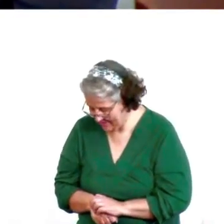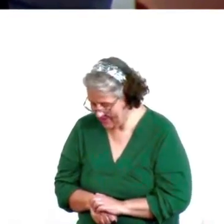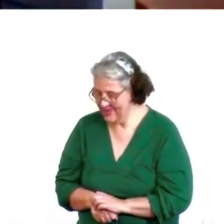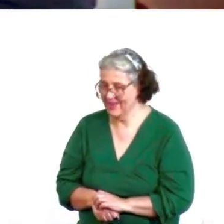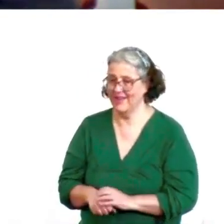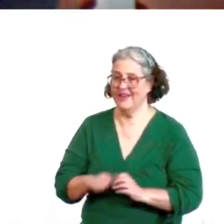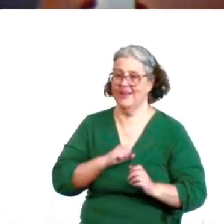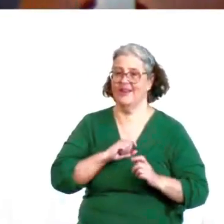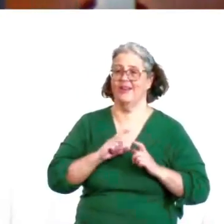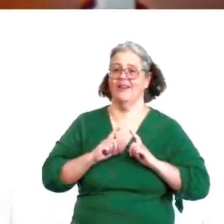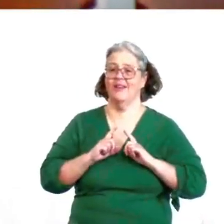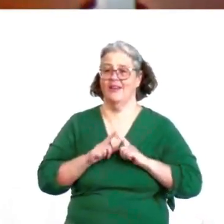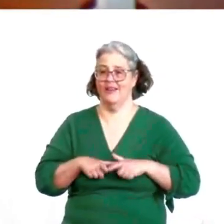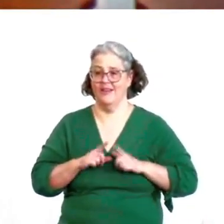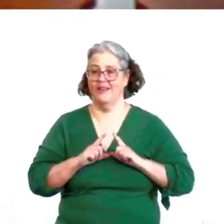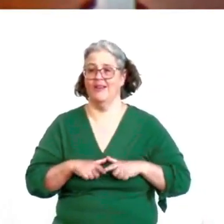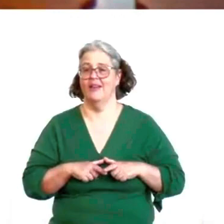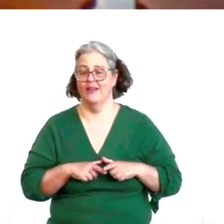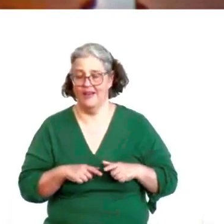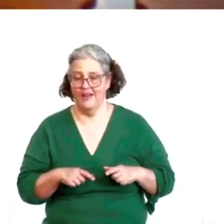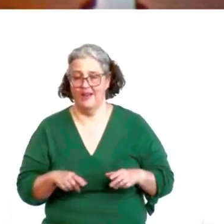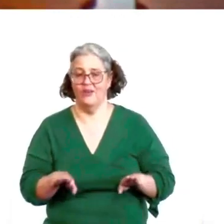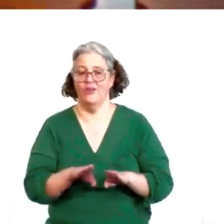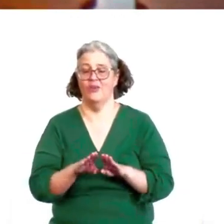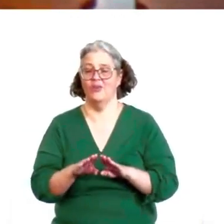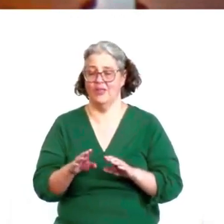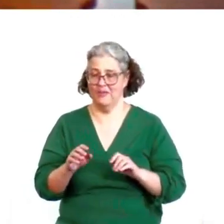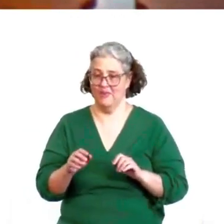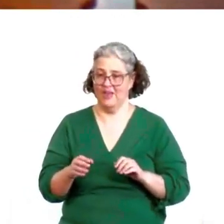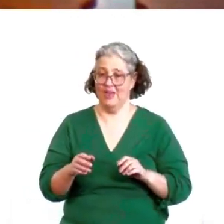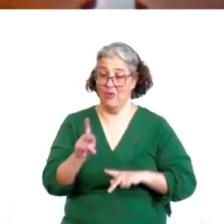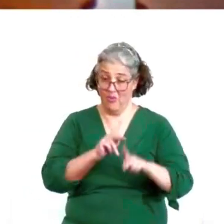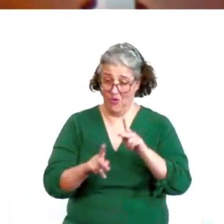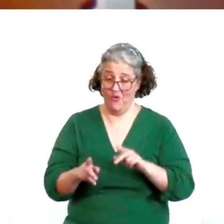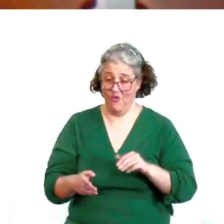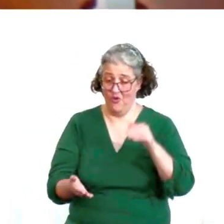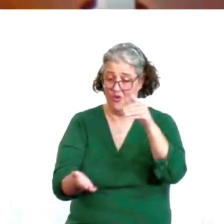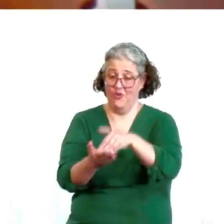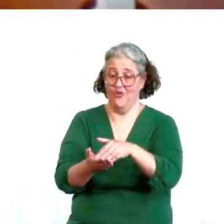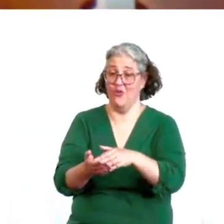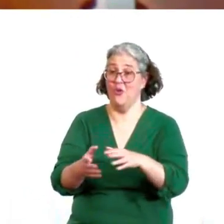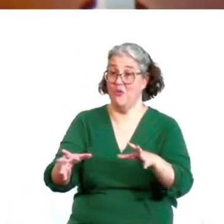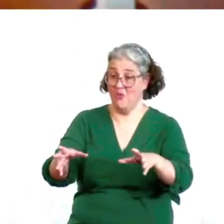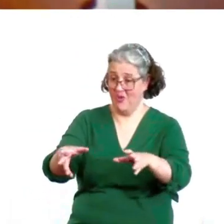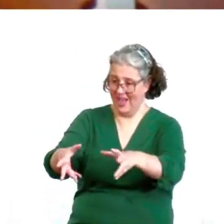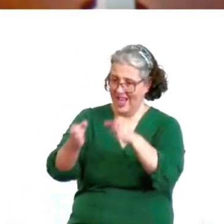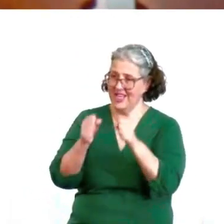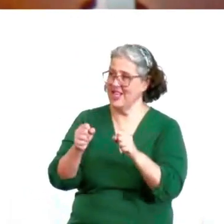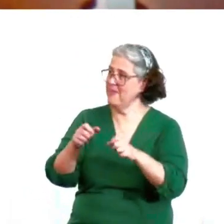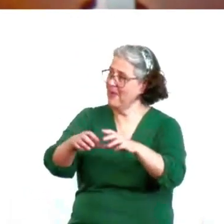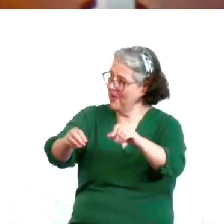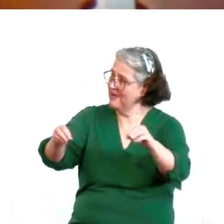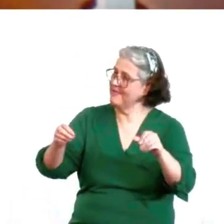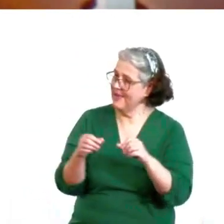Israel também, quando tomou posse, fez aquela terra uma terra de Deus.